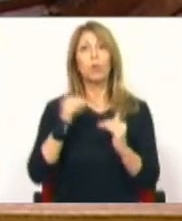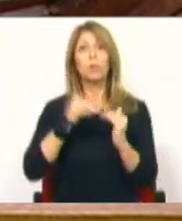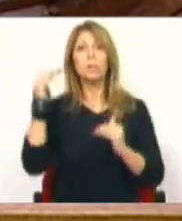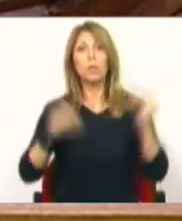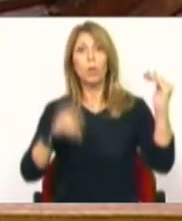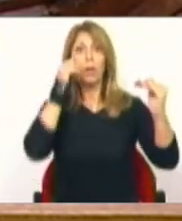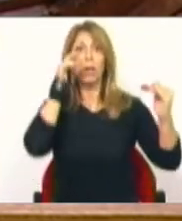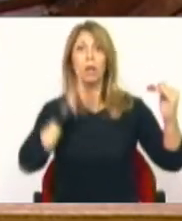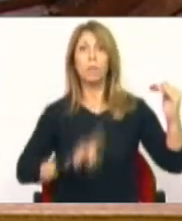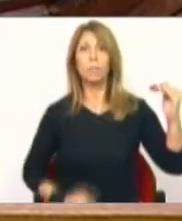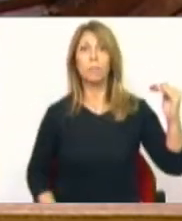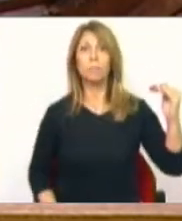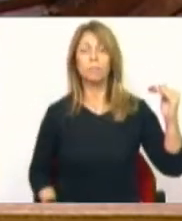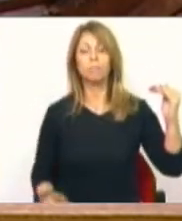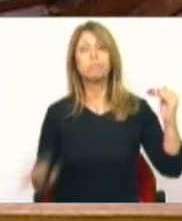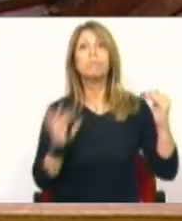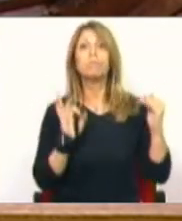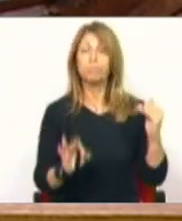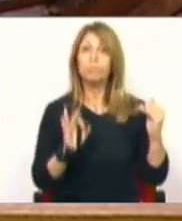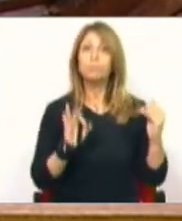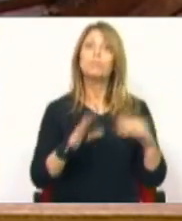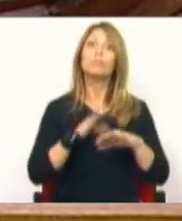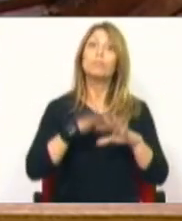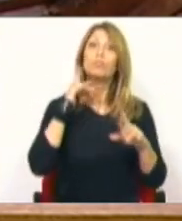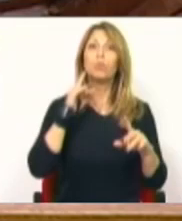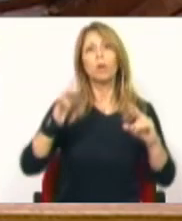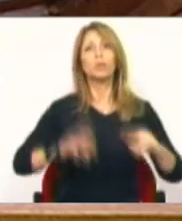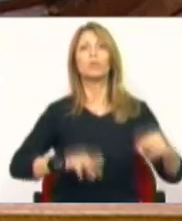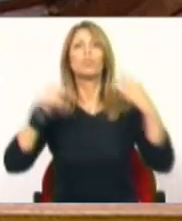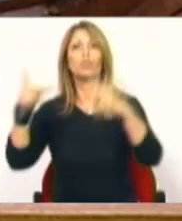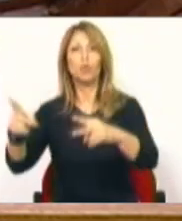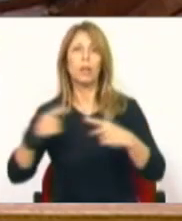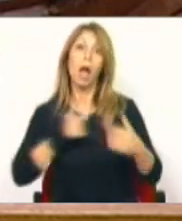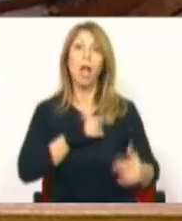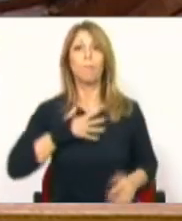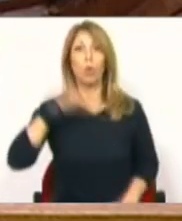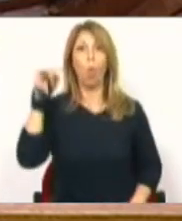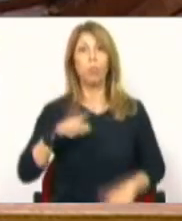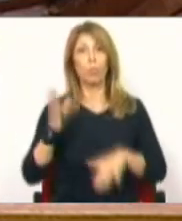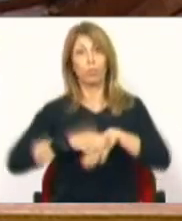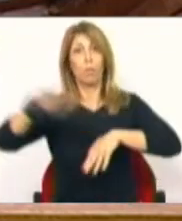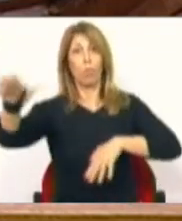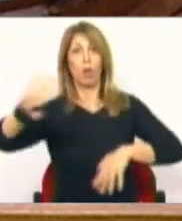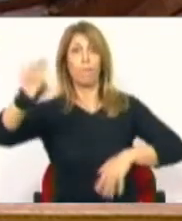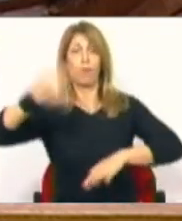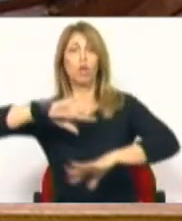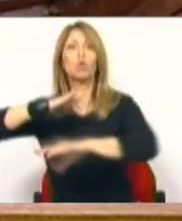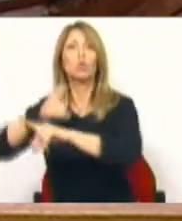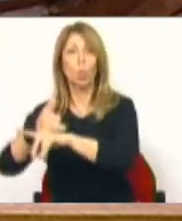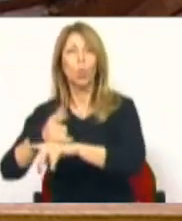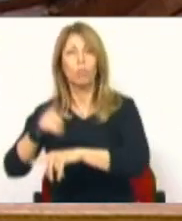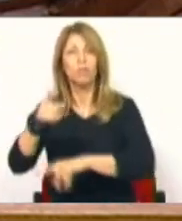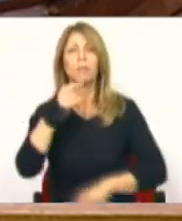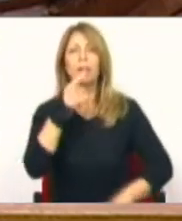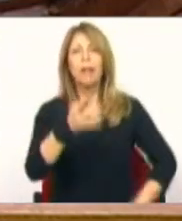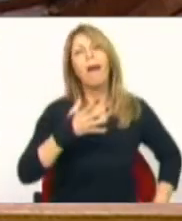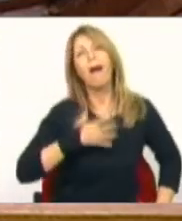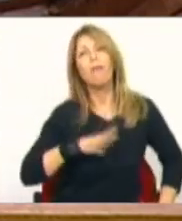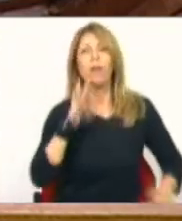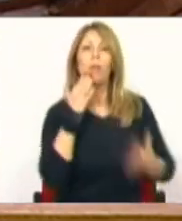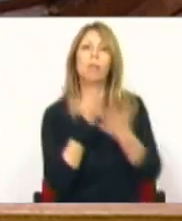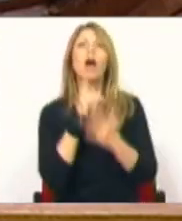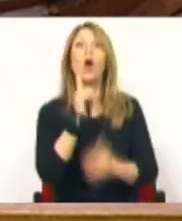género. E sobre a questão da deslocalização e esse fantasma, o que é que se pretende sugerir com esse argumento? Que os CTT